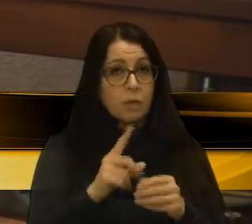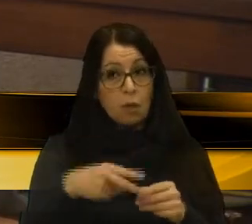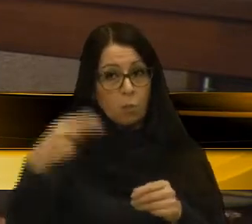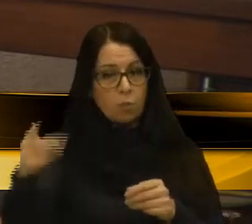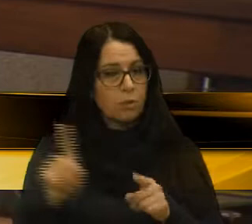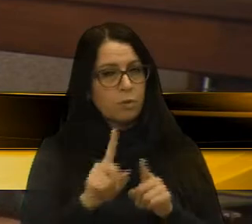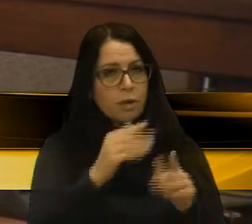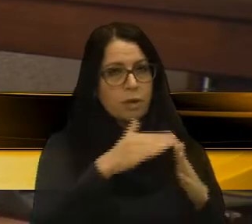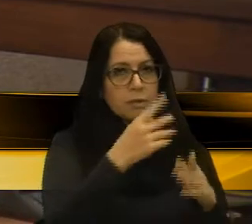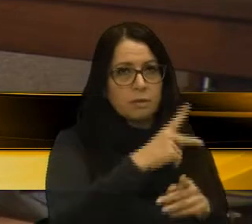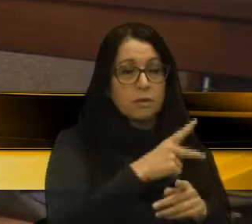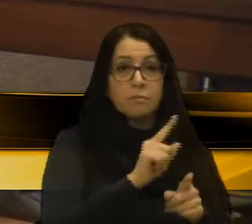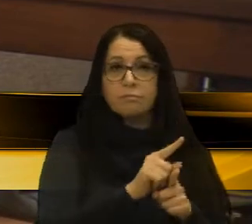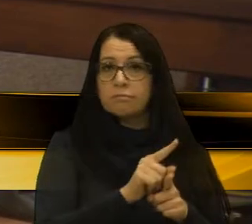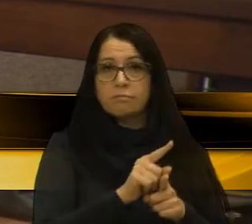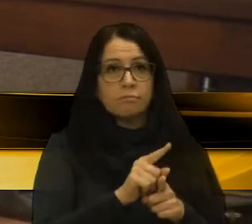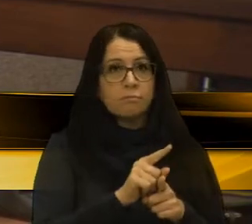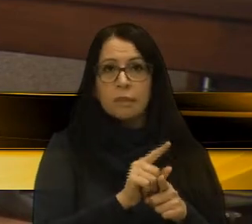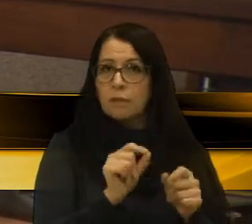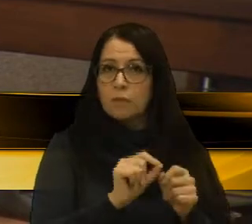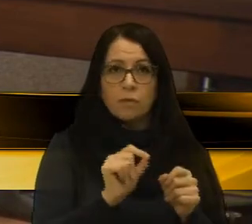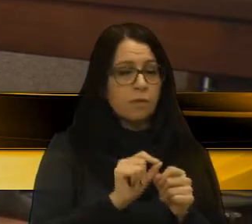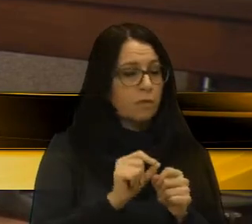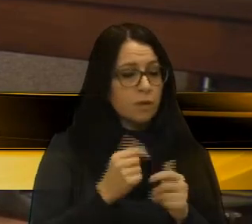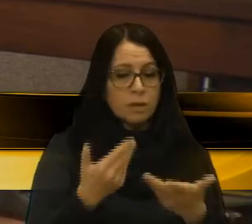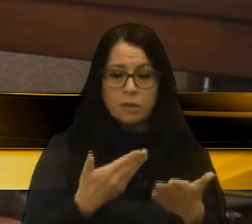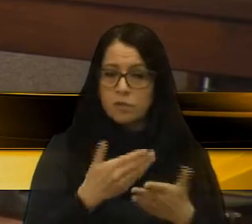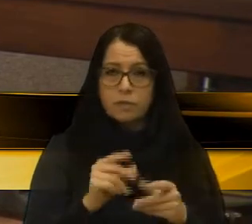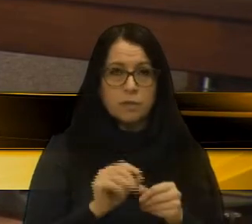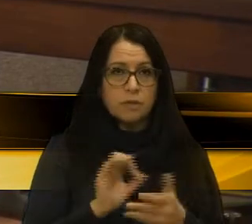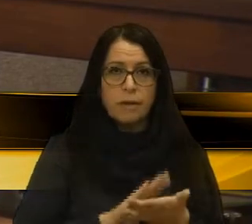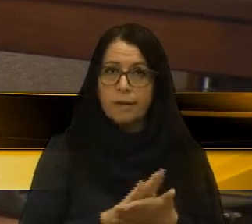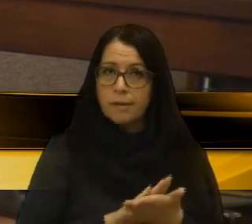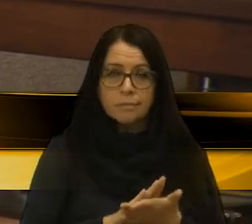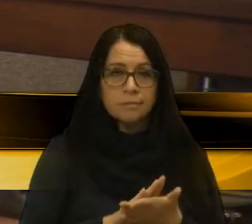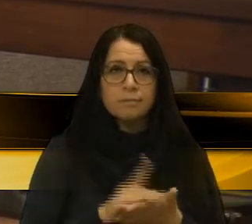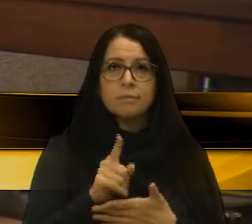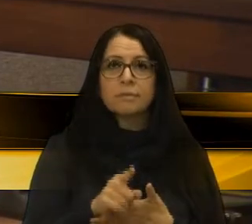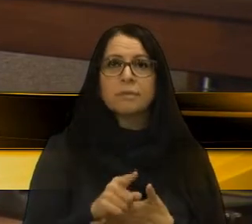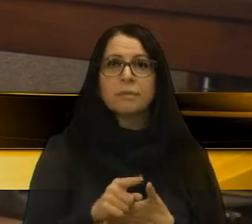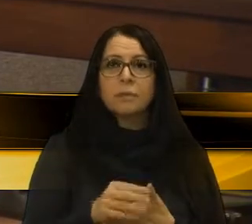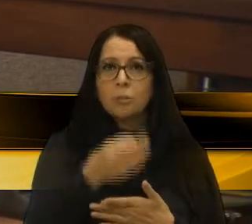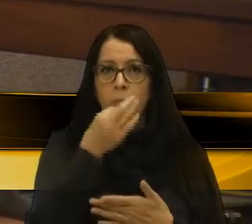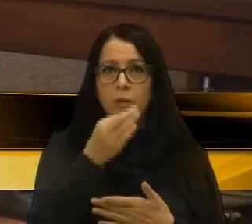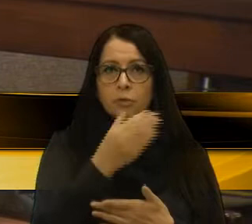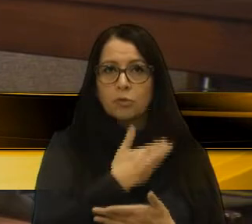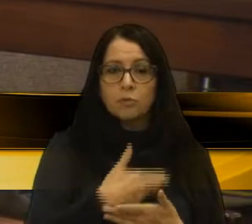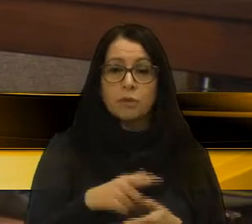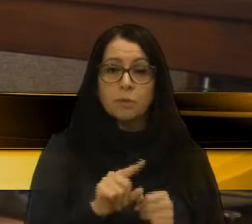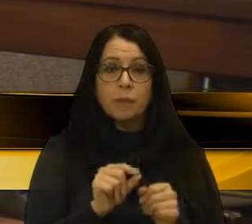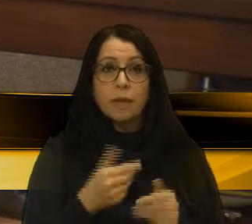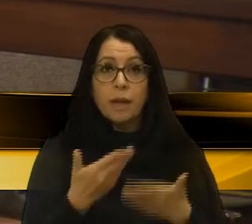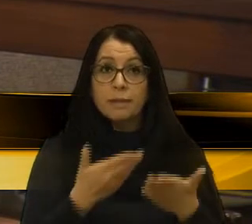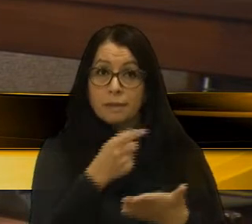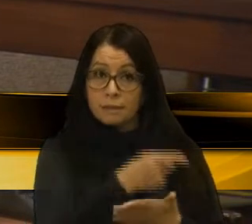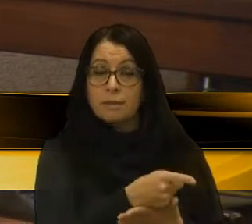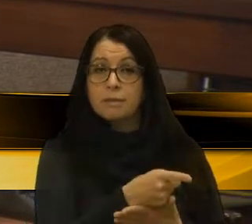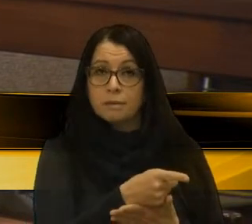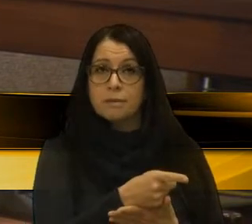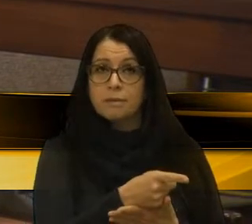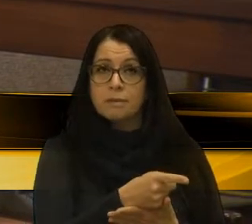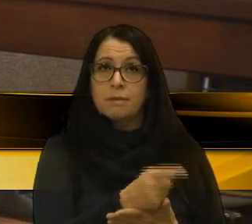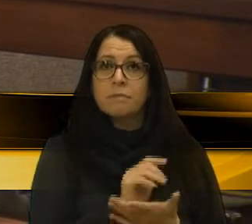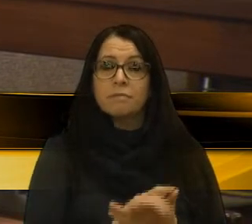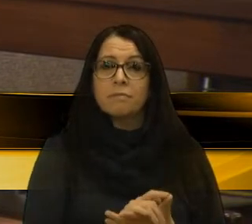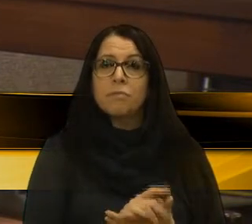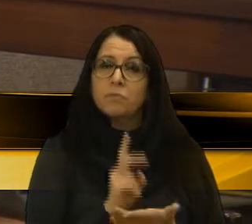seguinte, está lá. Ela não foi atendida e a posição do governo de não atender a reivindicação do seu